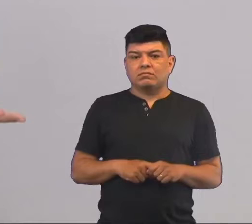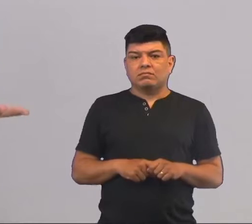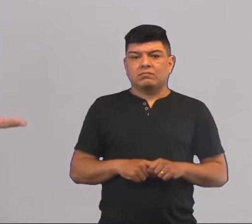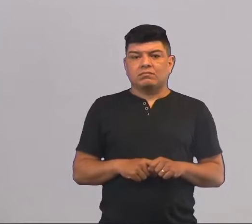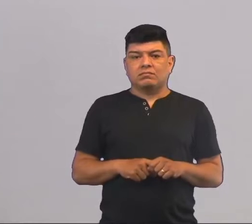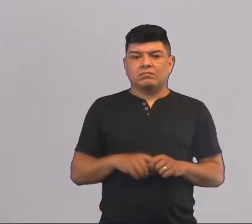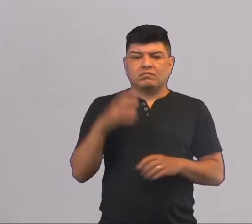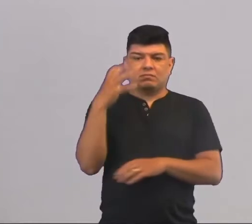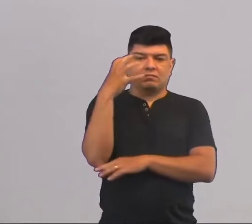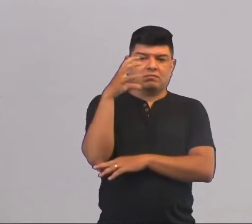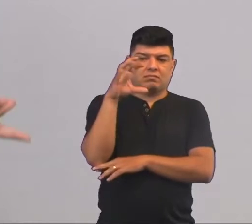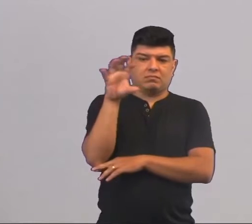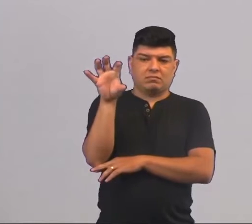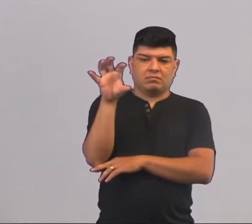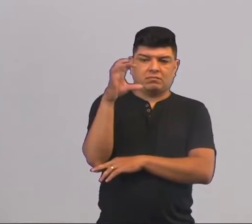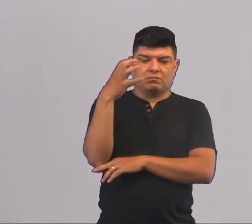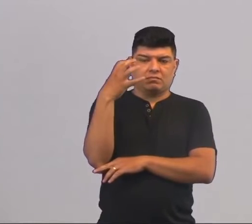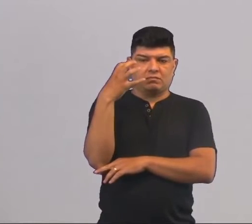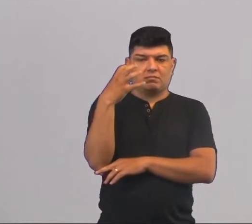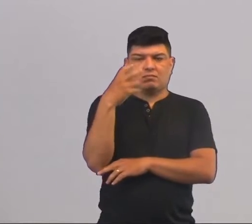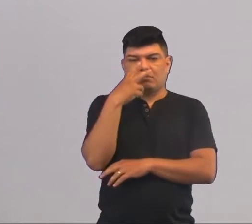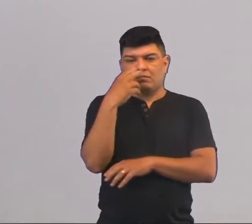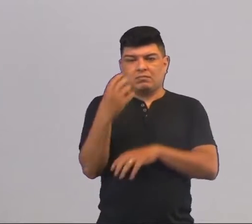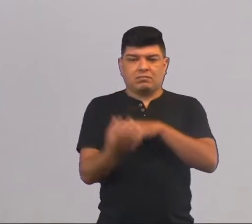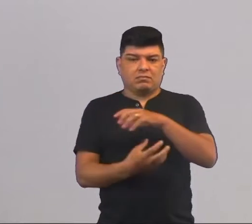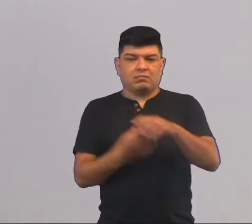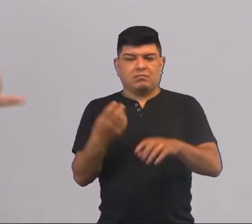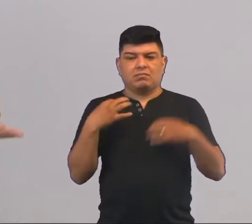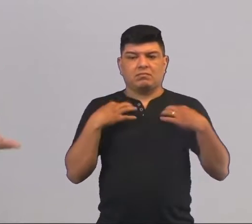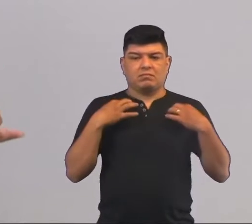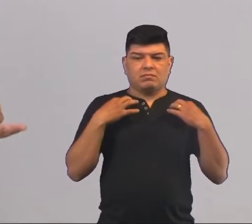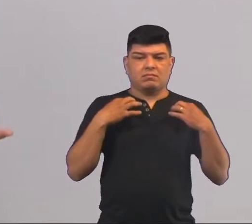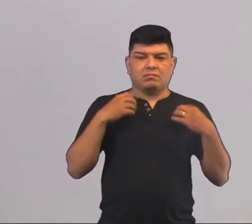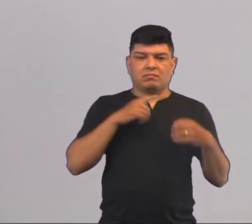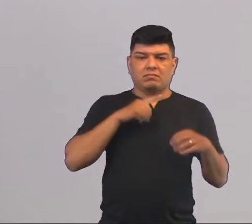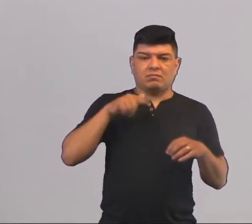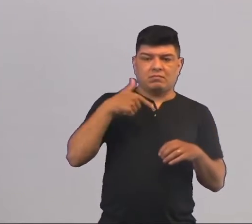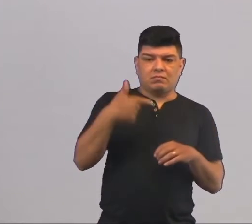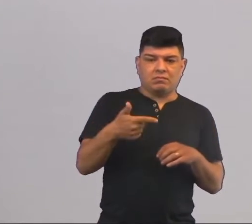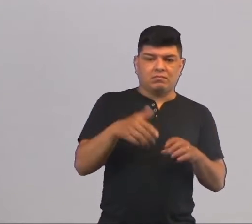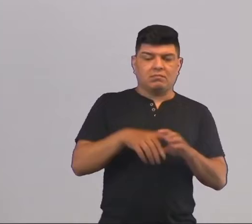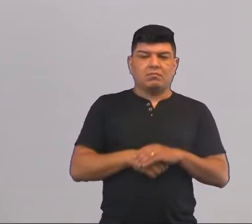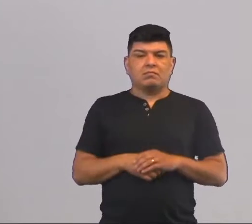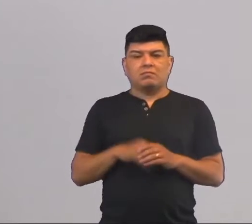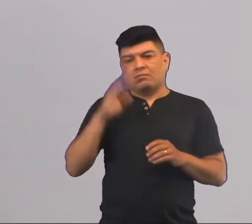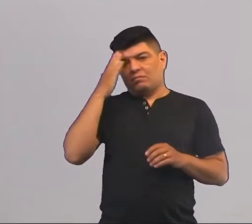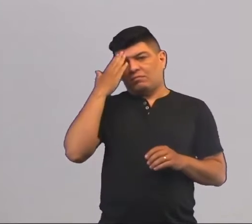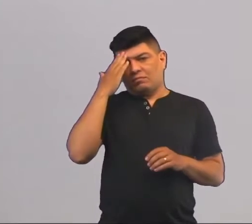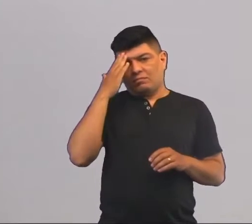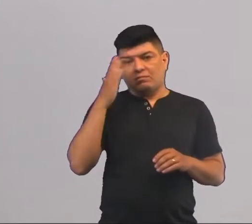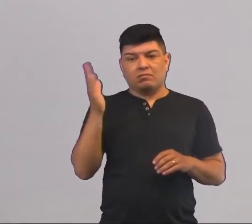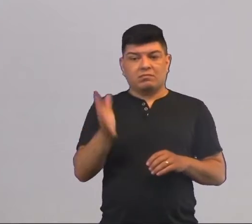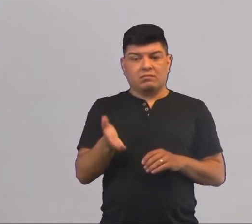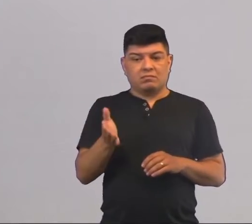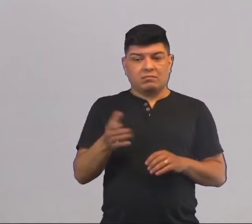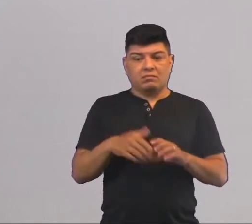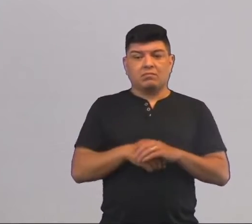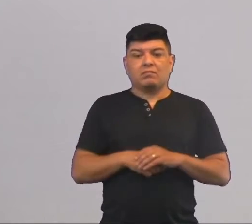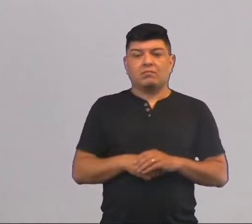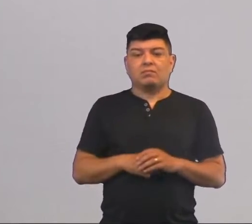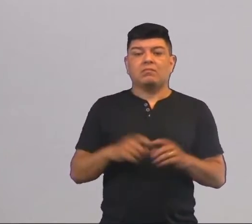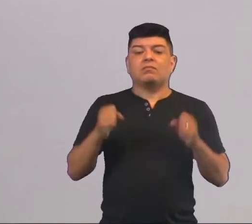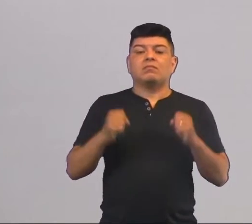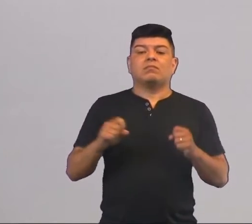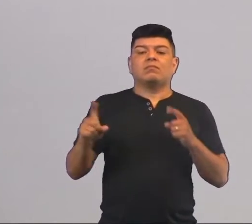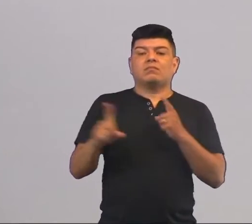como um ventilador uma máquina de lavar Nós temos muitas outras e gente vai entender já já onde é